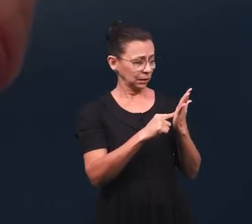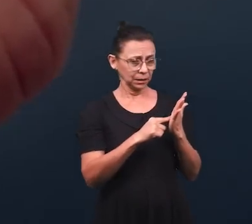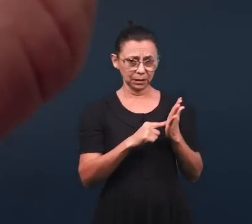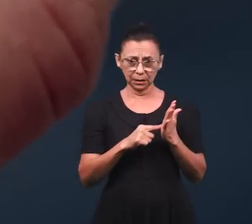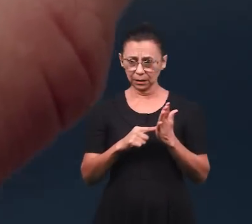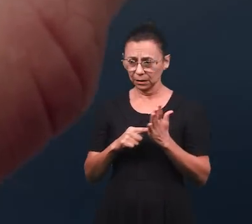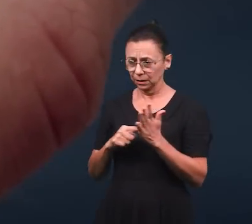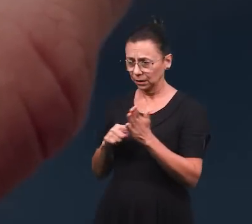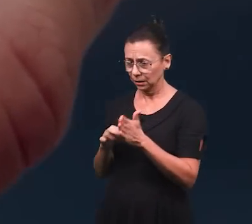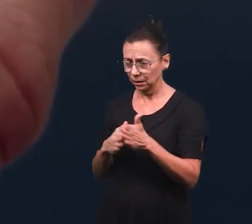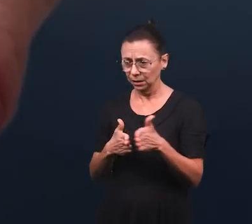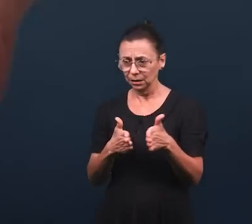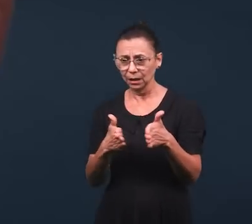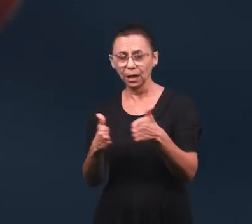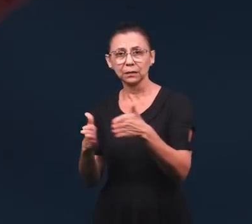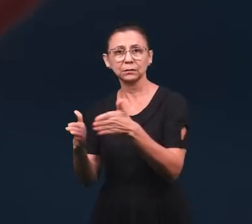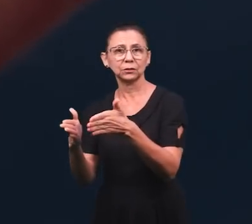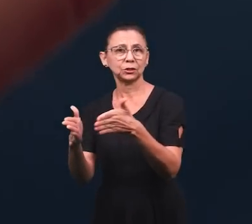Mostra-me